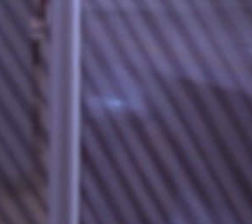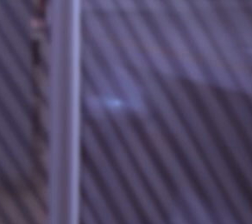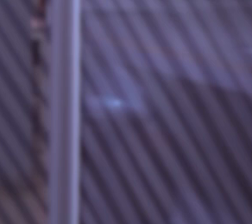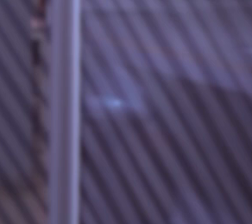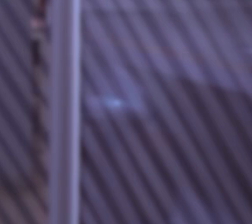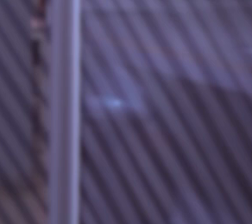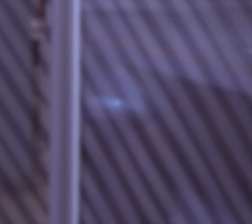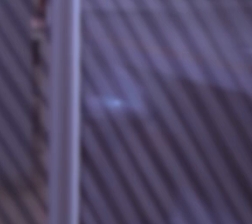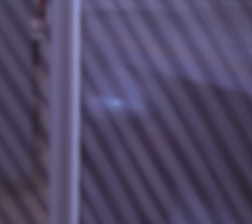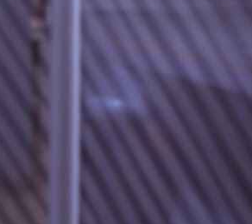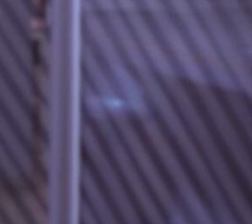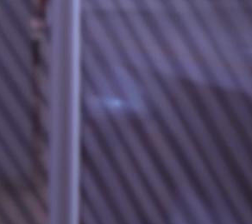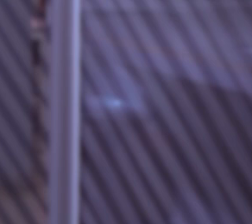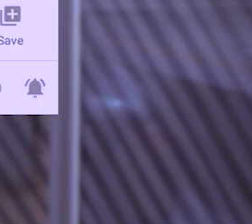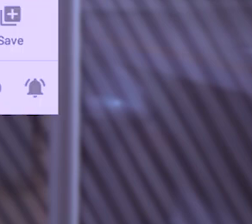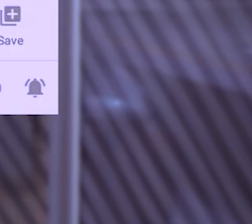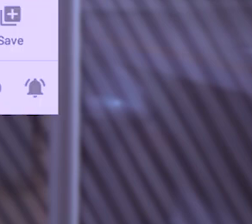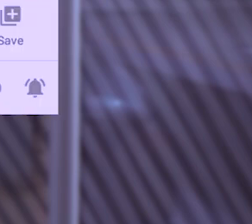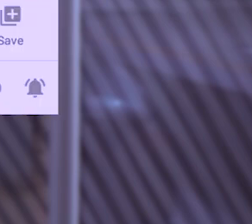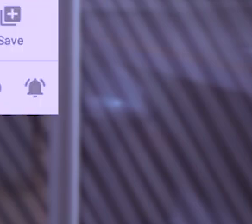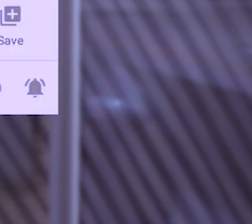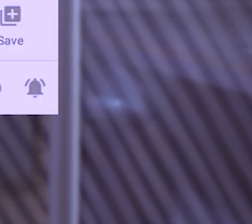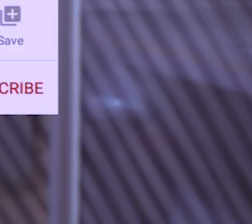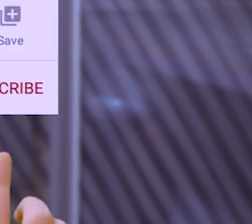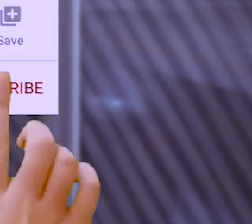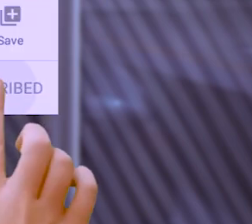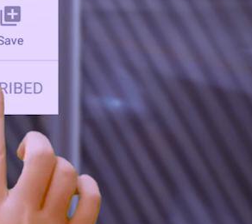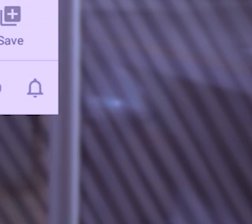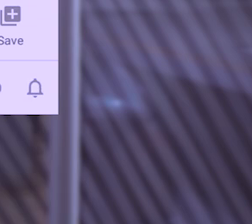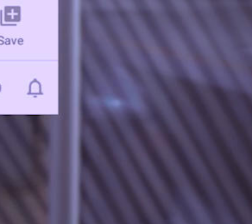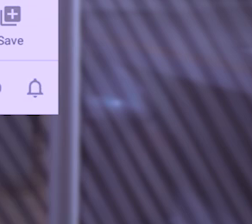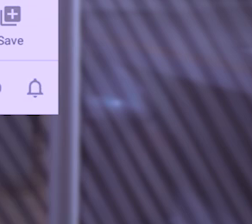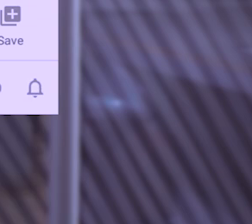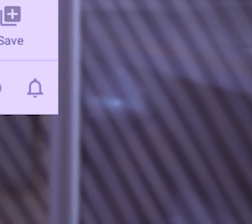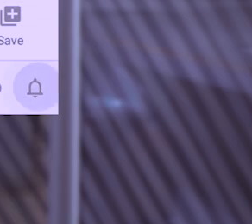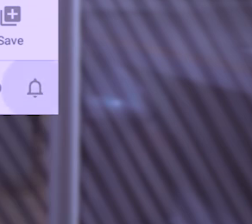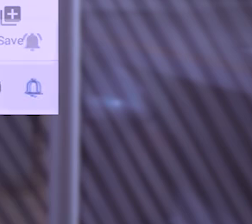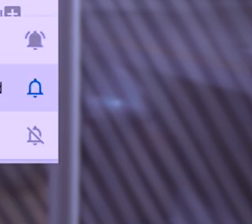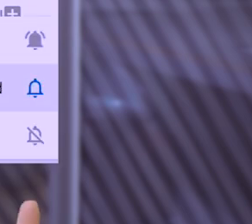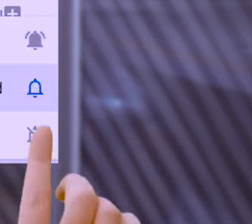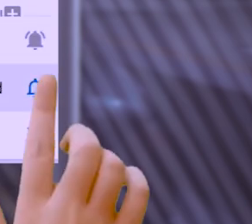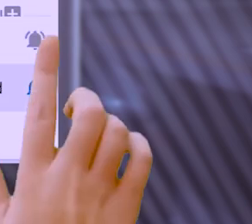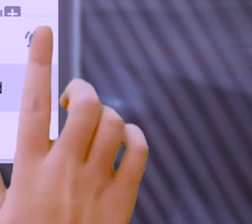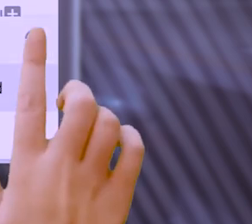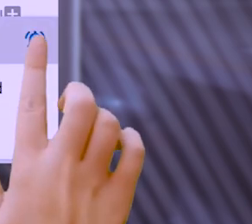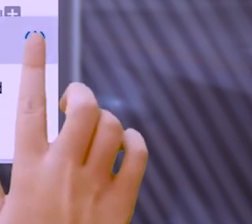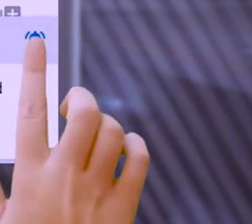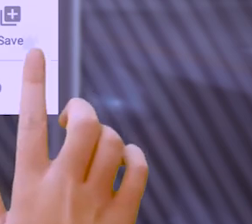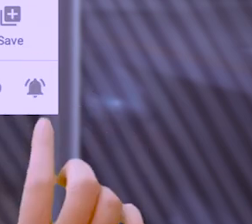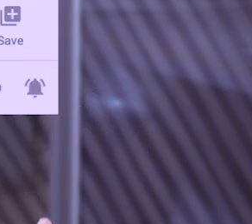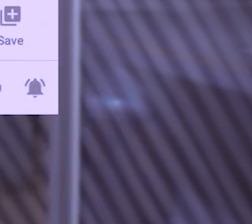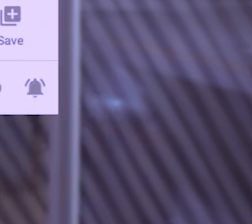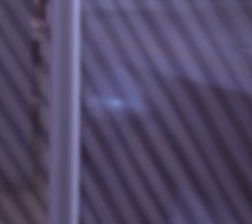Para obter mais informações, não se esqueça de curtir e subscrever no canal social media GMNTV e clique também no botão